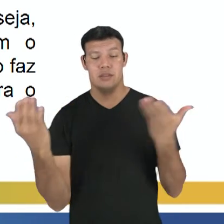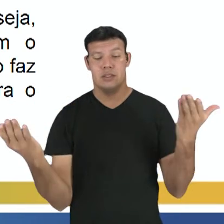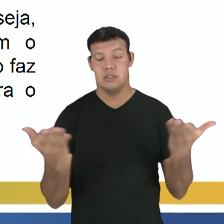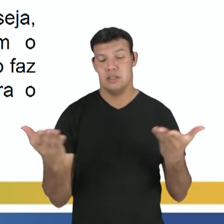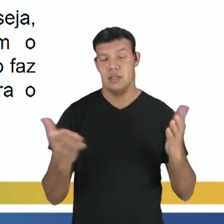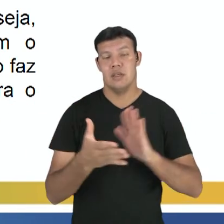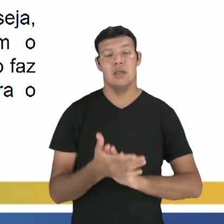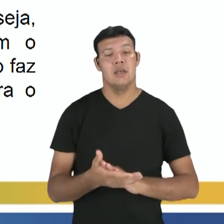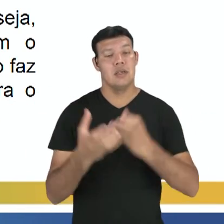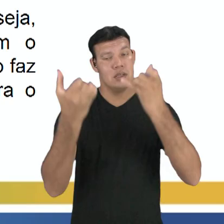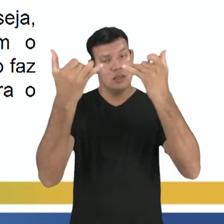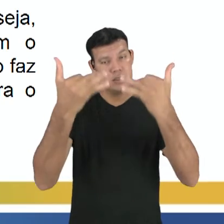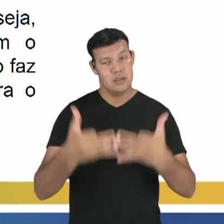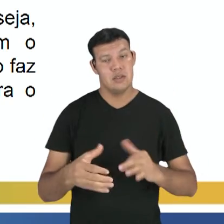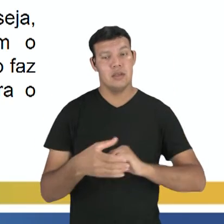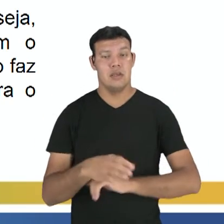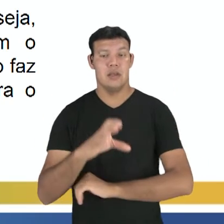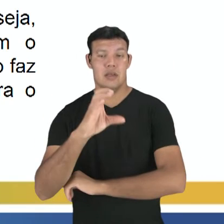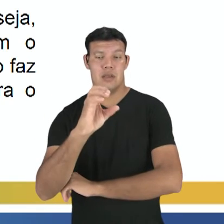do contradomínio.